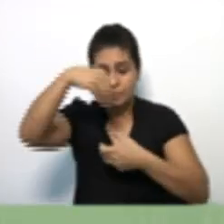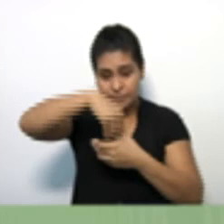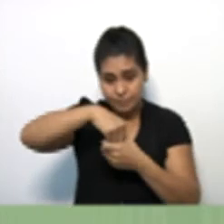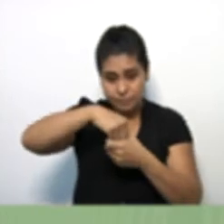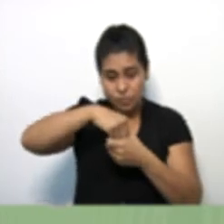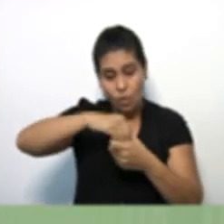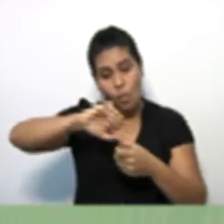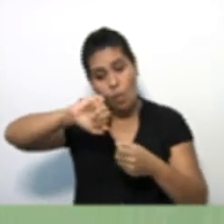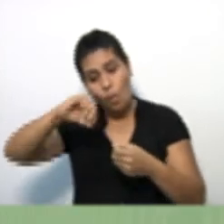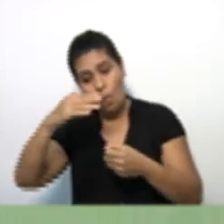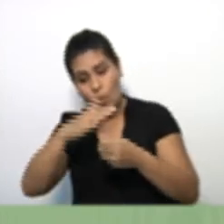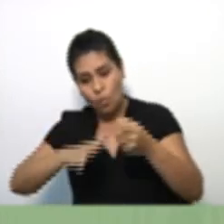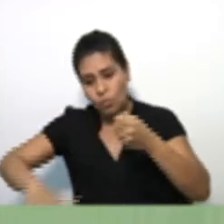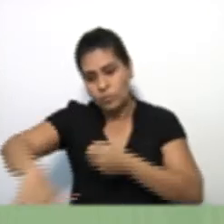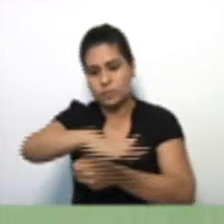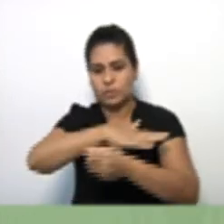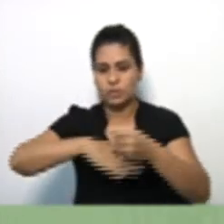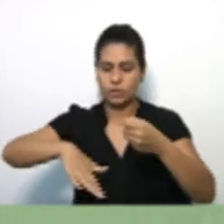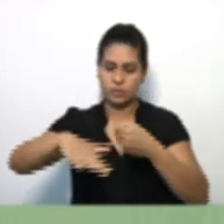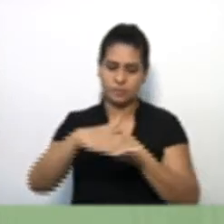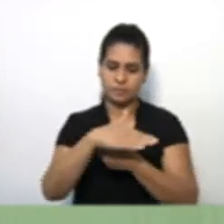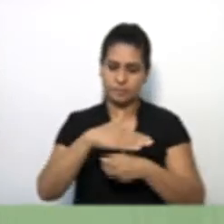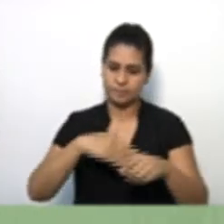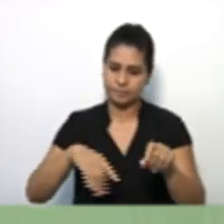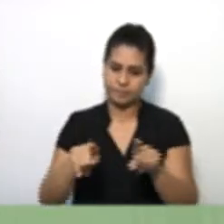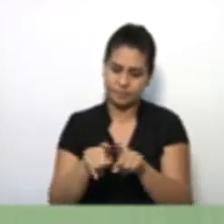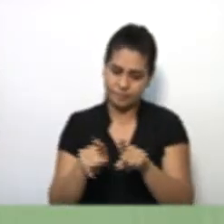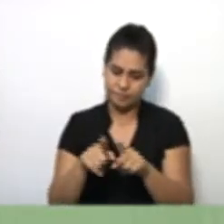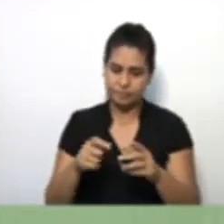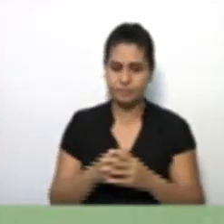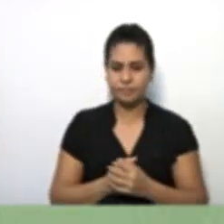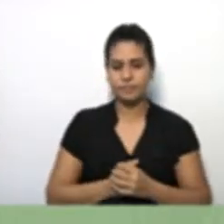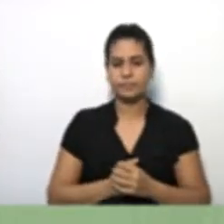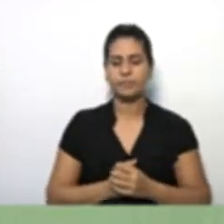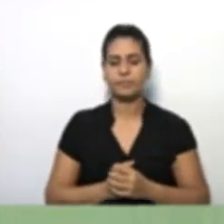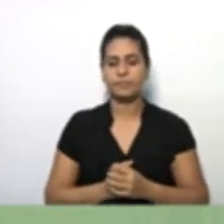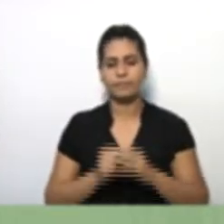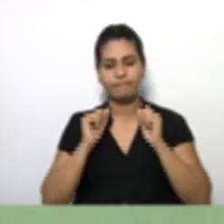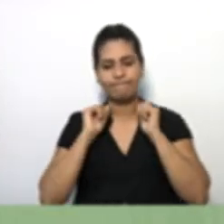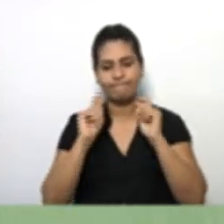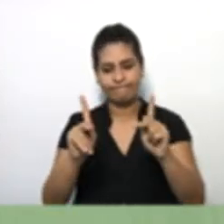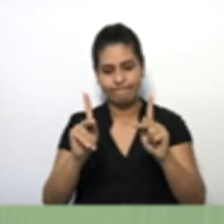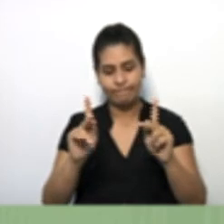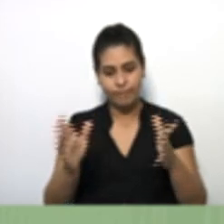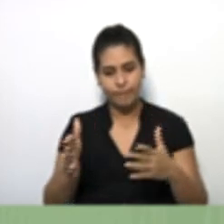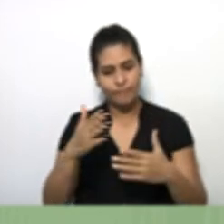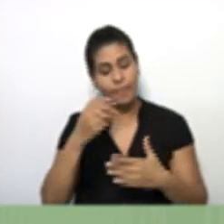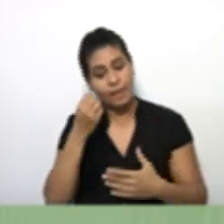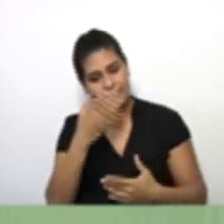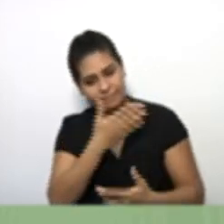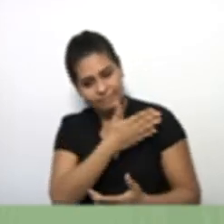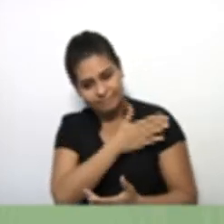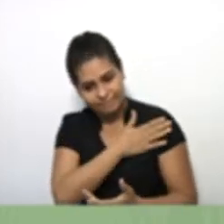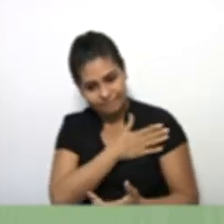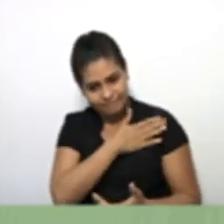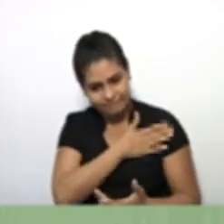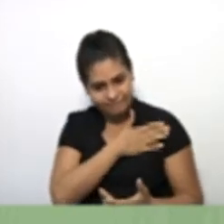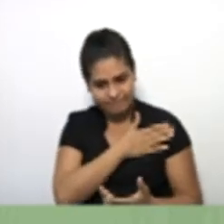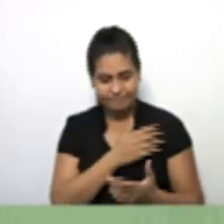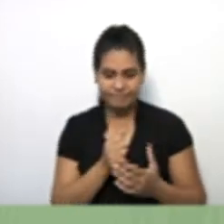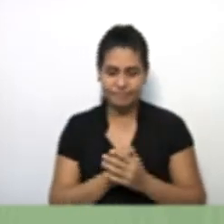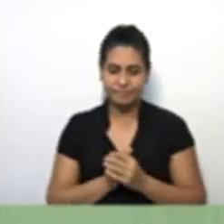internos quanto recursos externos. Tá ok? Meu querido,